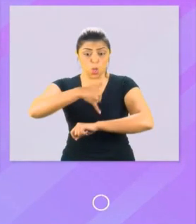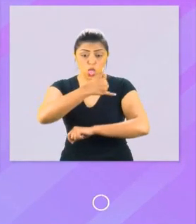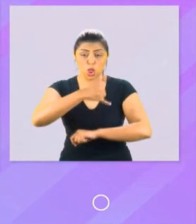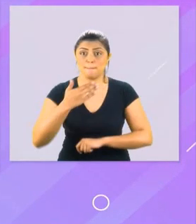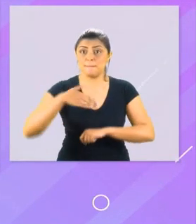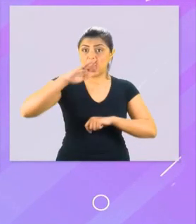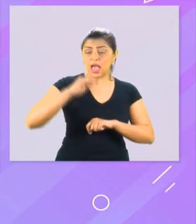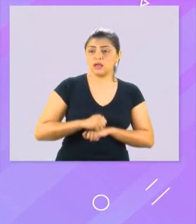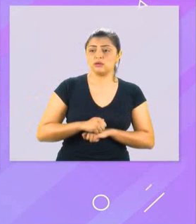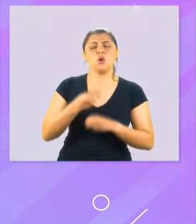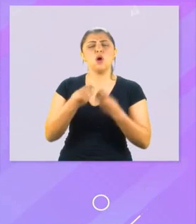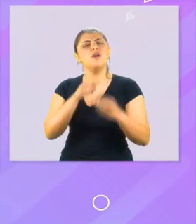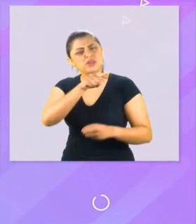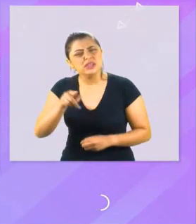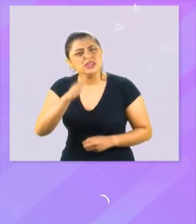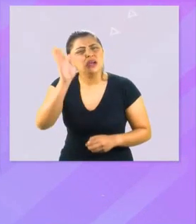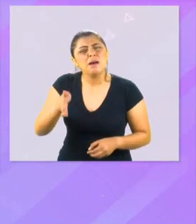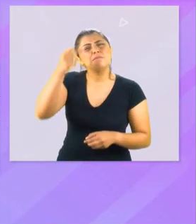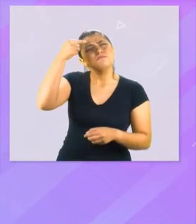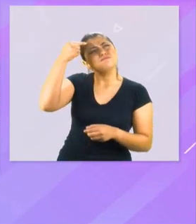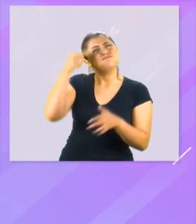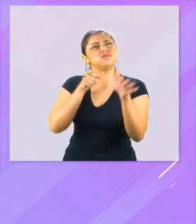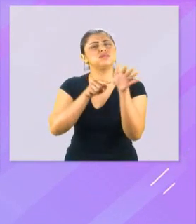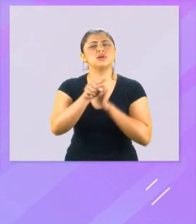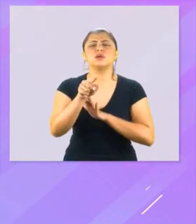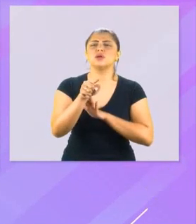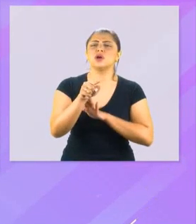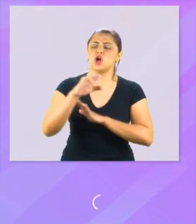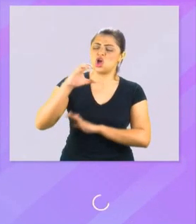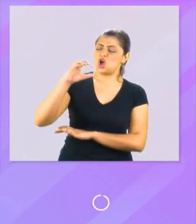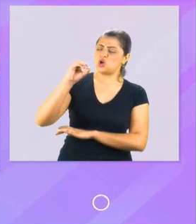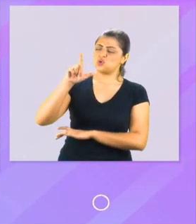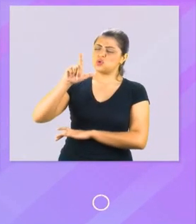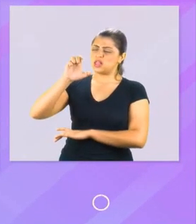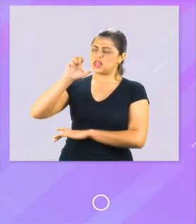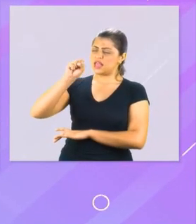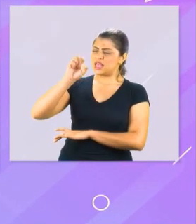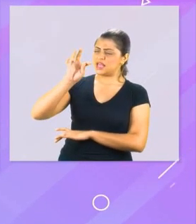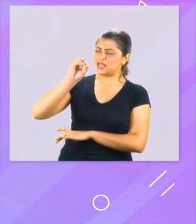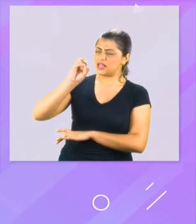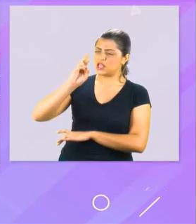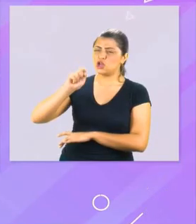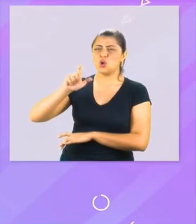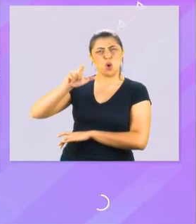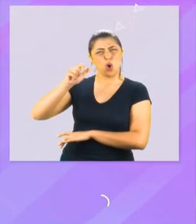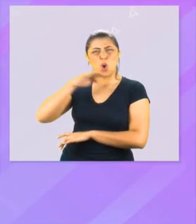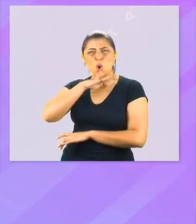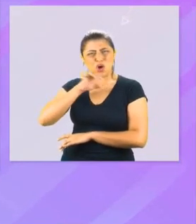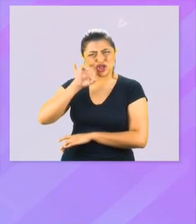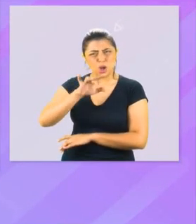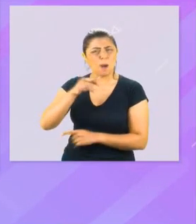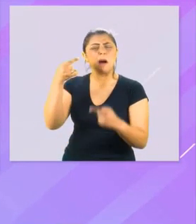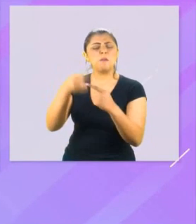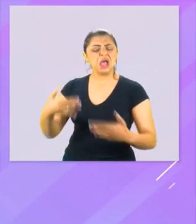colesterol, enfim. Mas você já se perguntou, o colesterol é só um vilão? Se ele é um vilão, por que ele